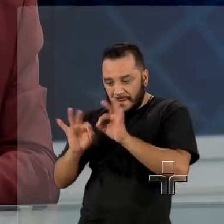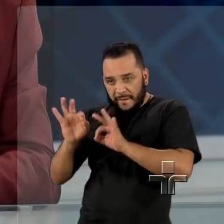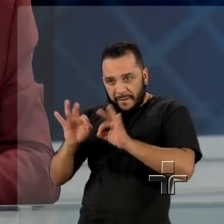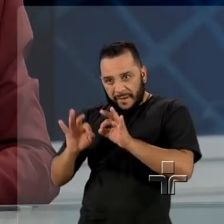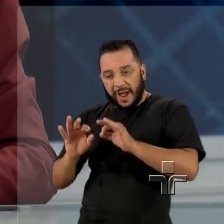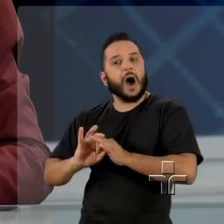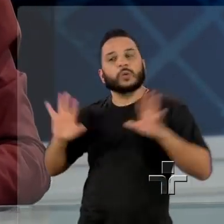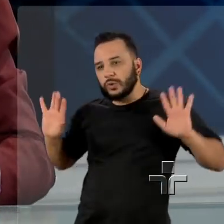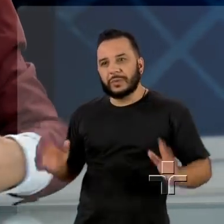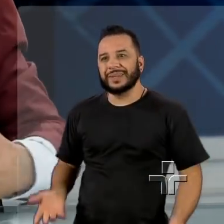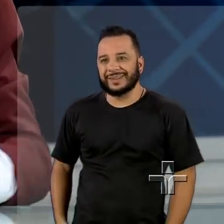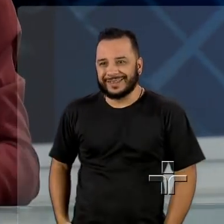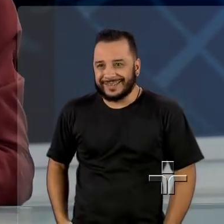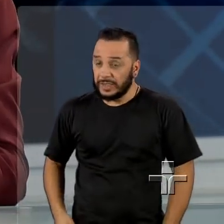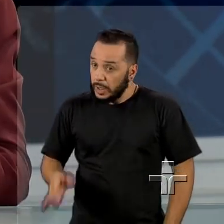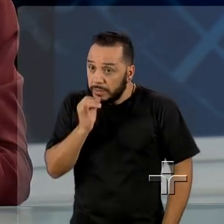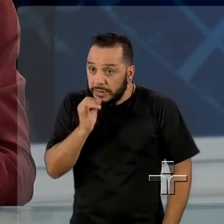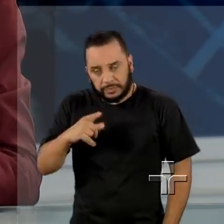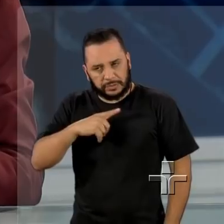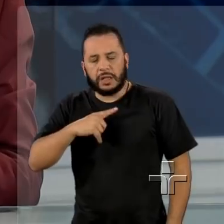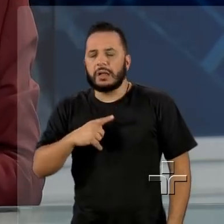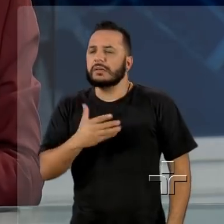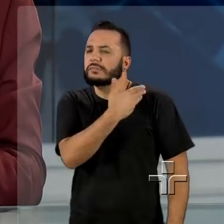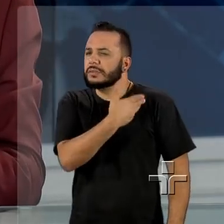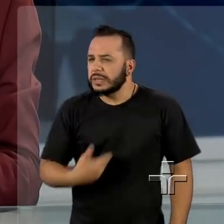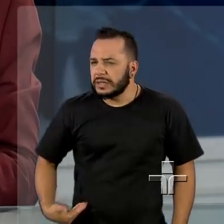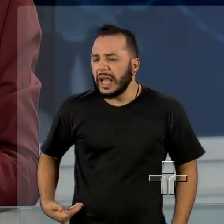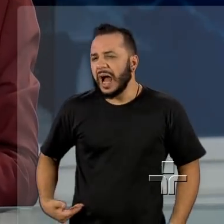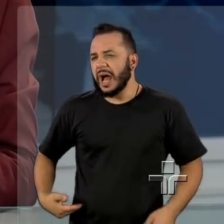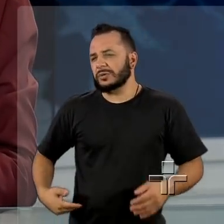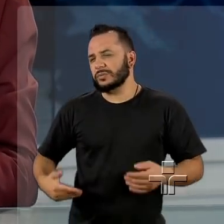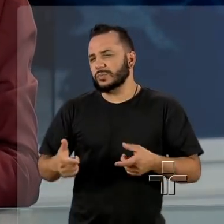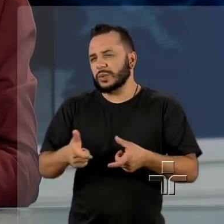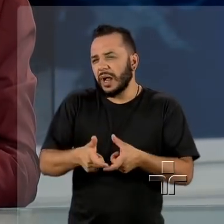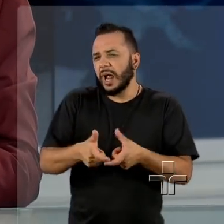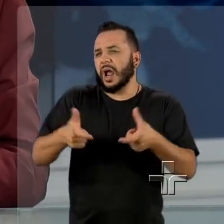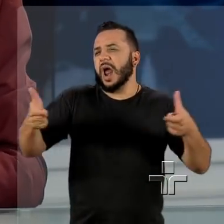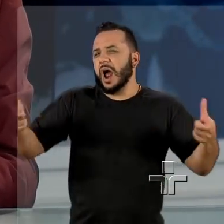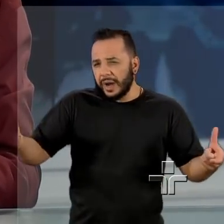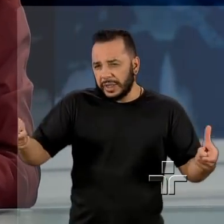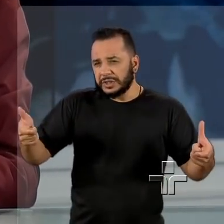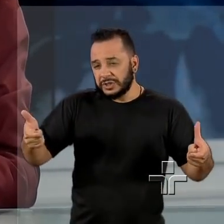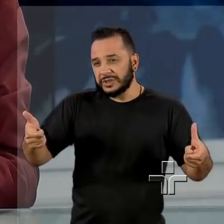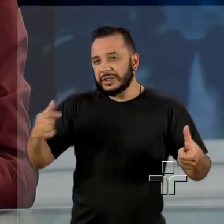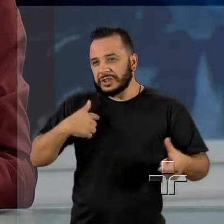privilégio nenhum. A matéria, inclusive, mostra como as estatais são um elefante branco.